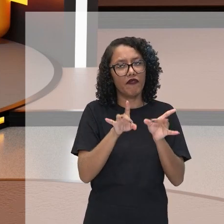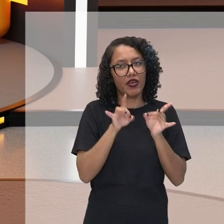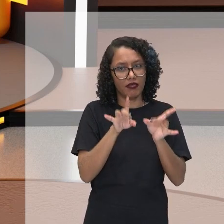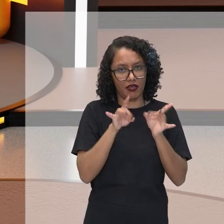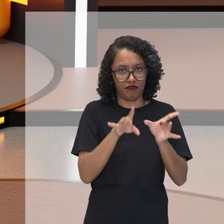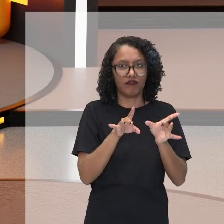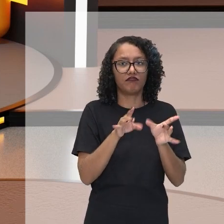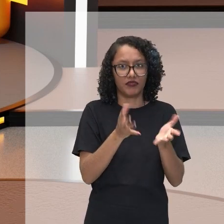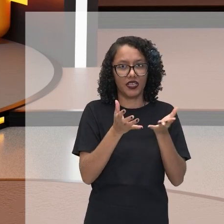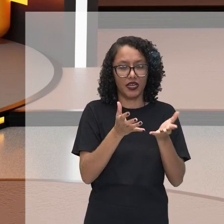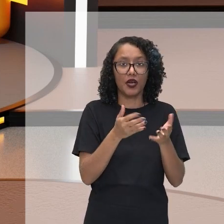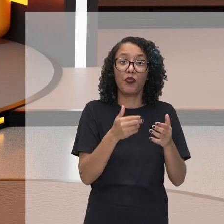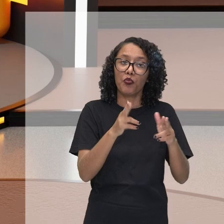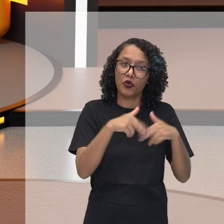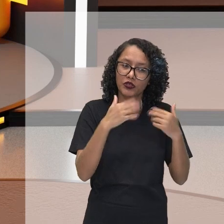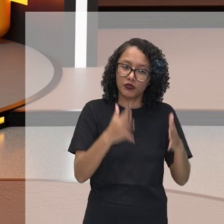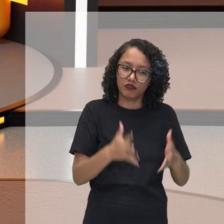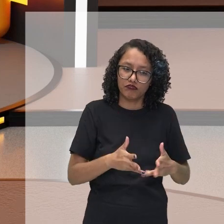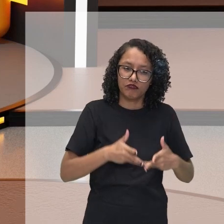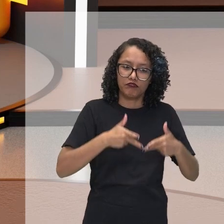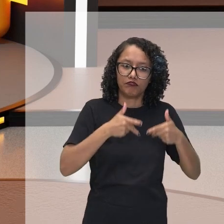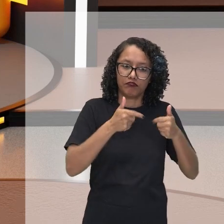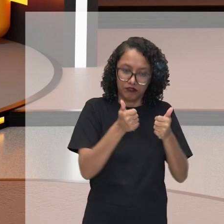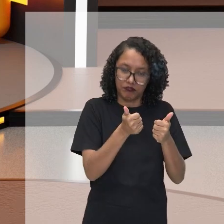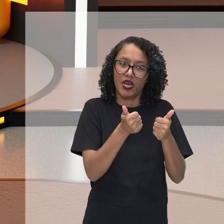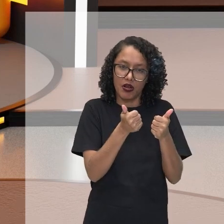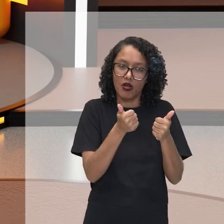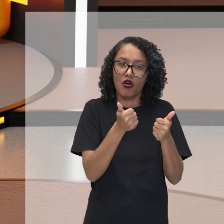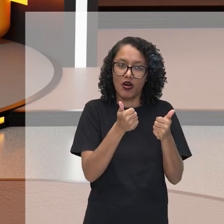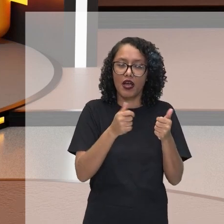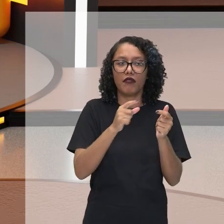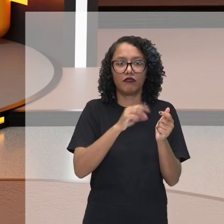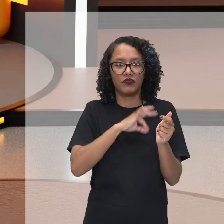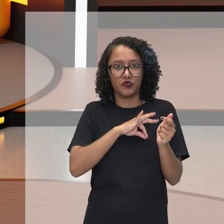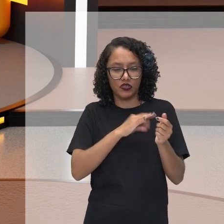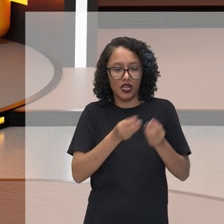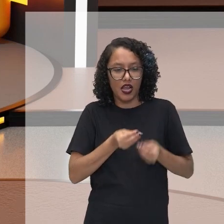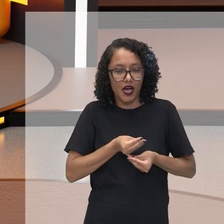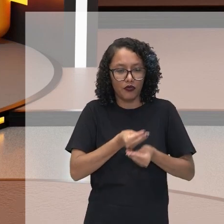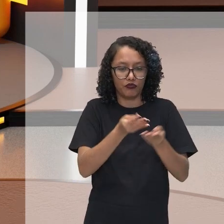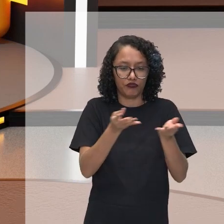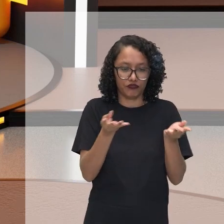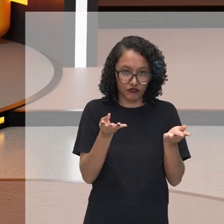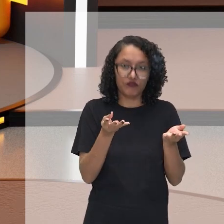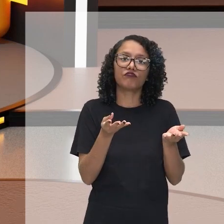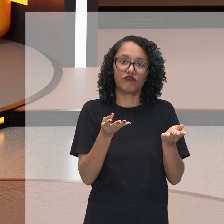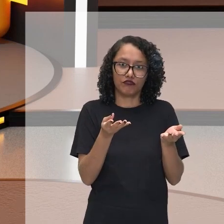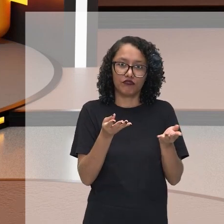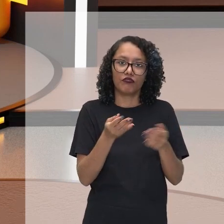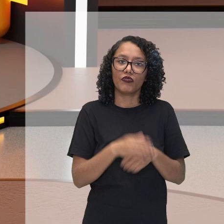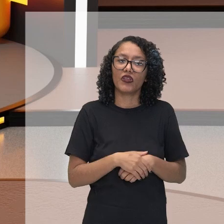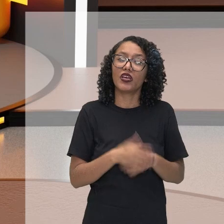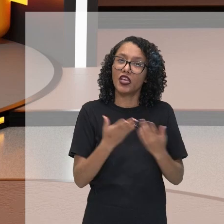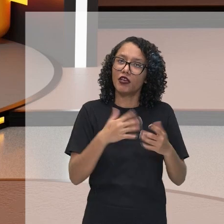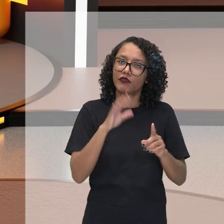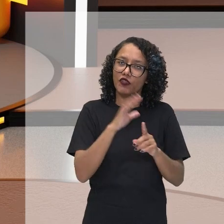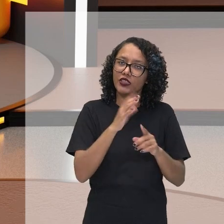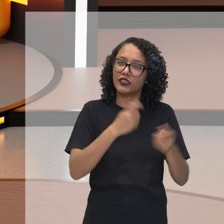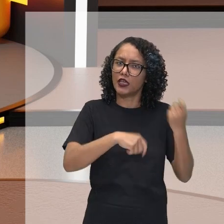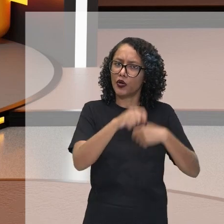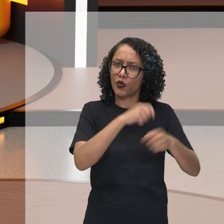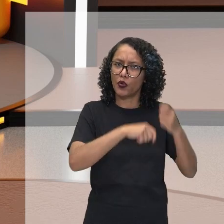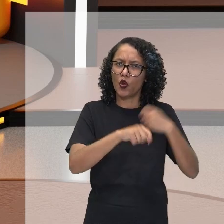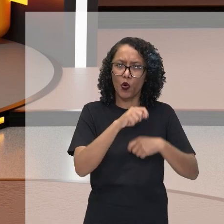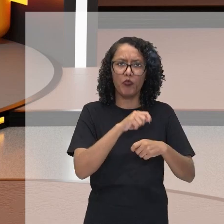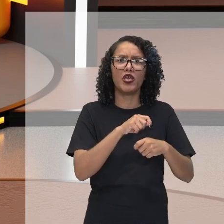a melhorar essa distribuição de renda na própria população e isso vai começar a girar cada vez mais a economia,